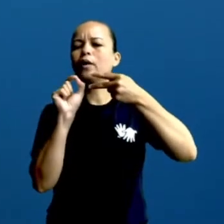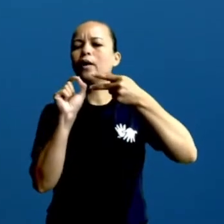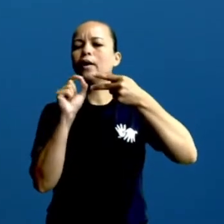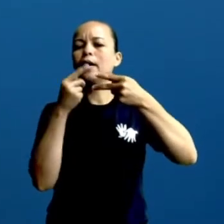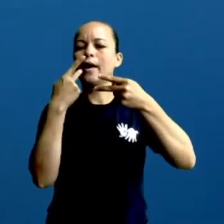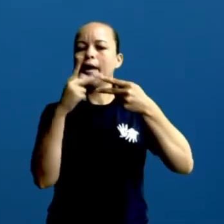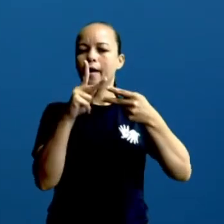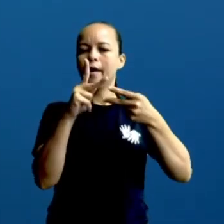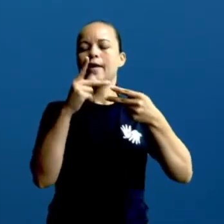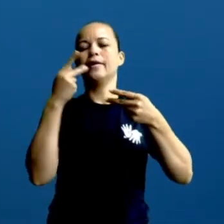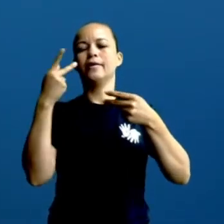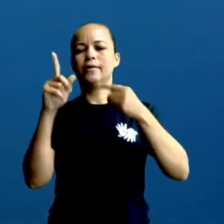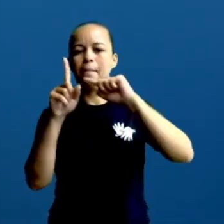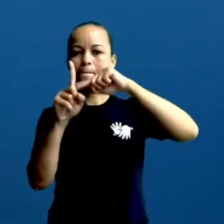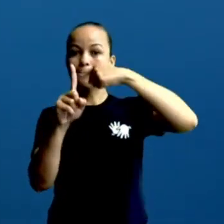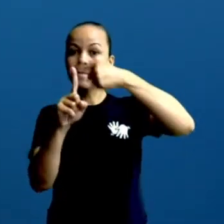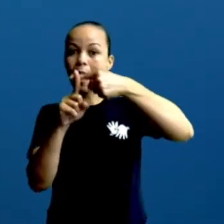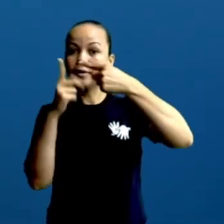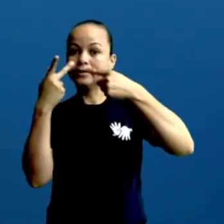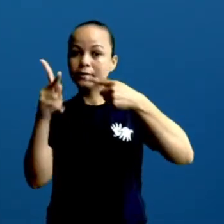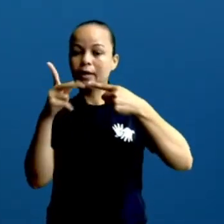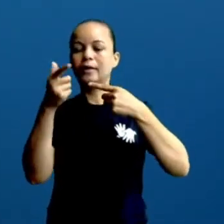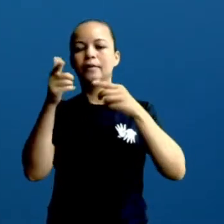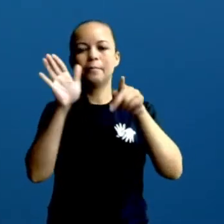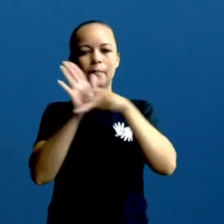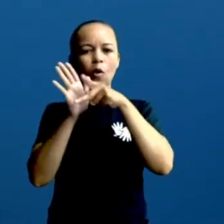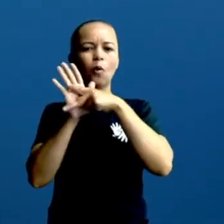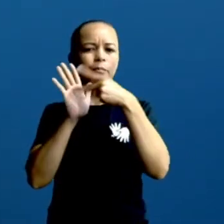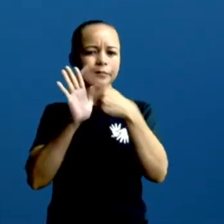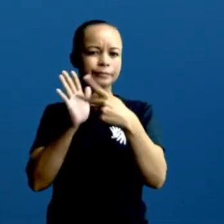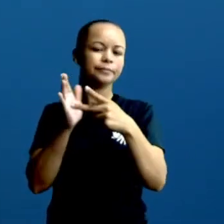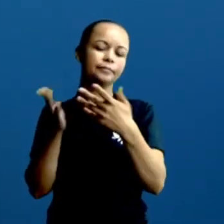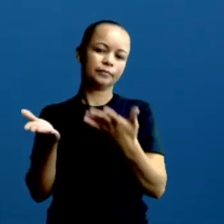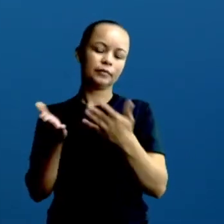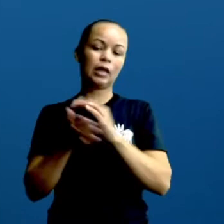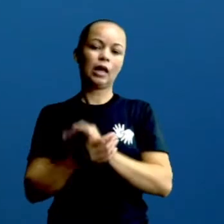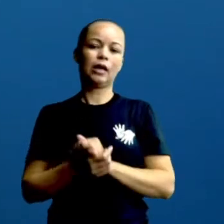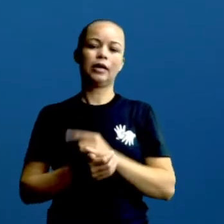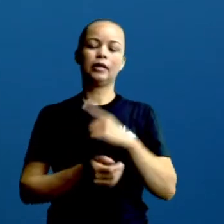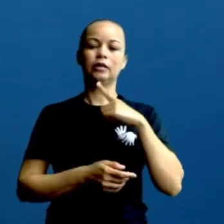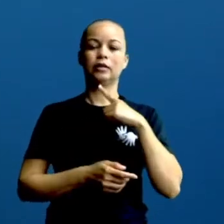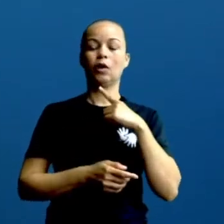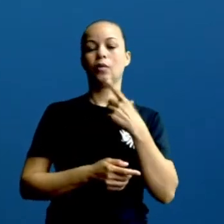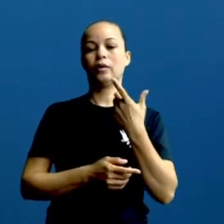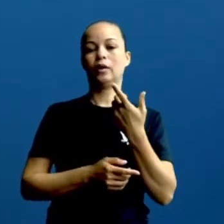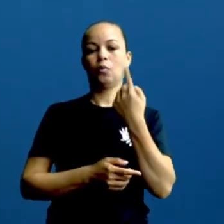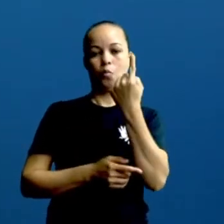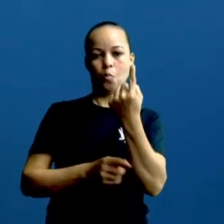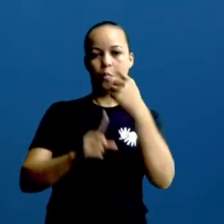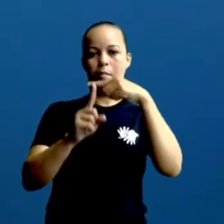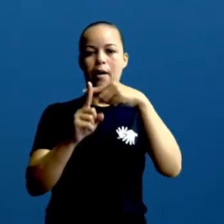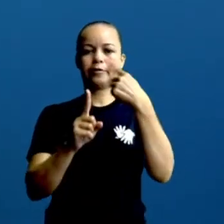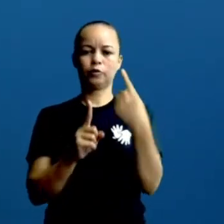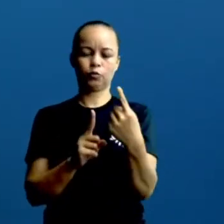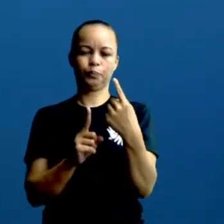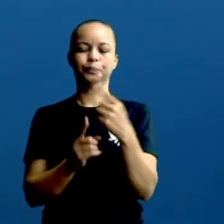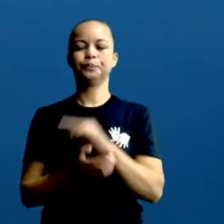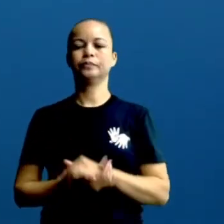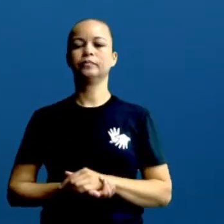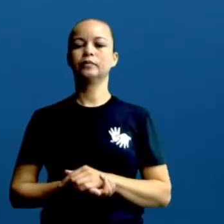dele é ele mas ele mesmo ou seja um mais um